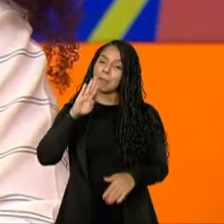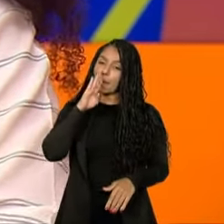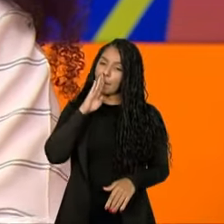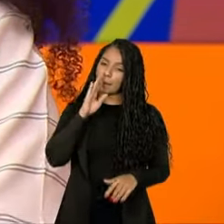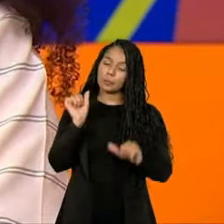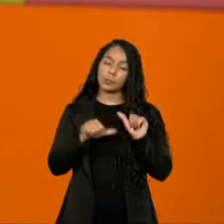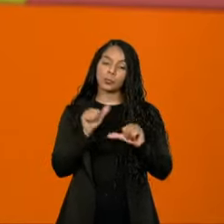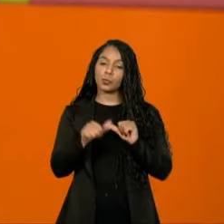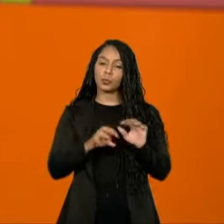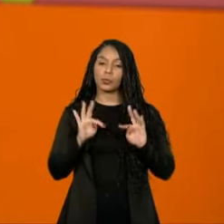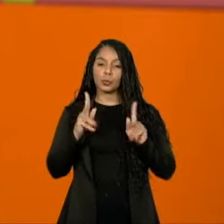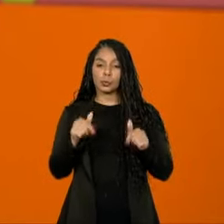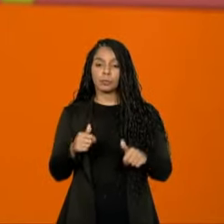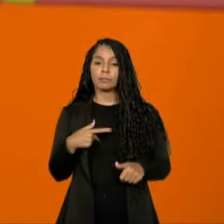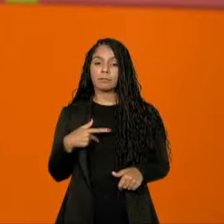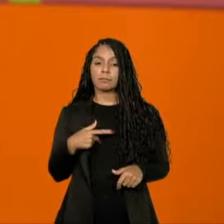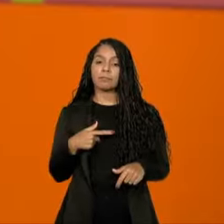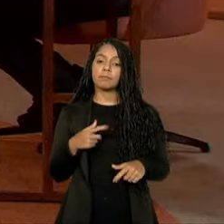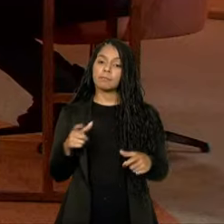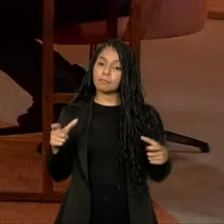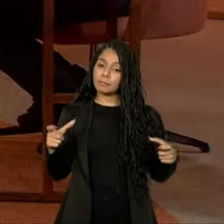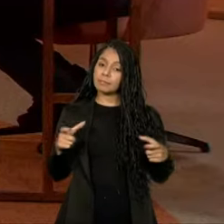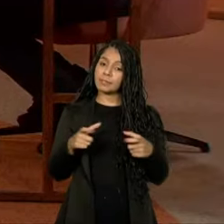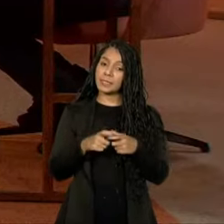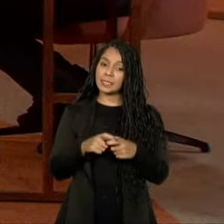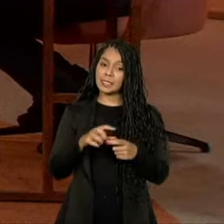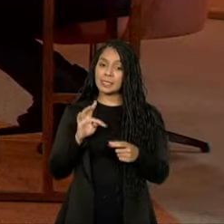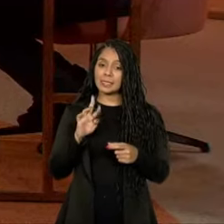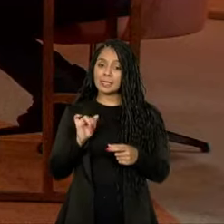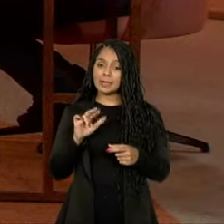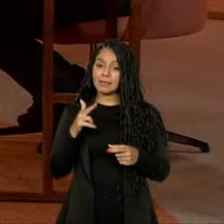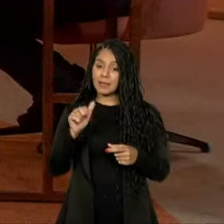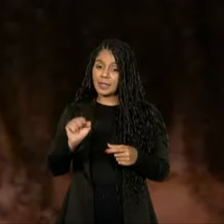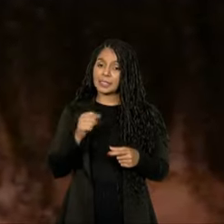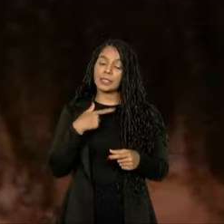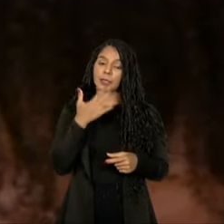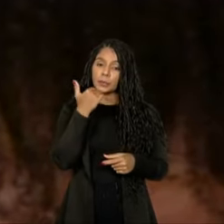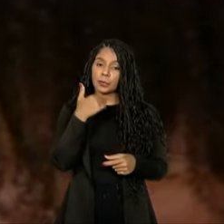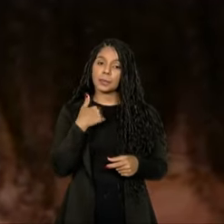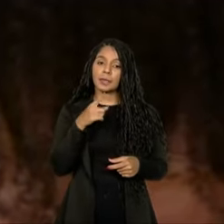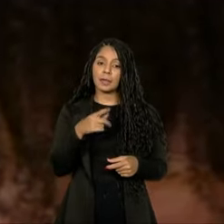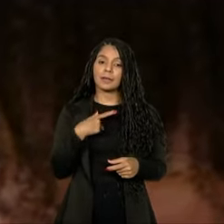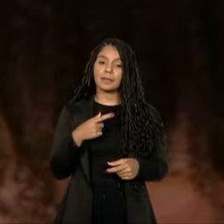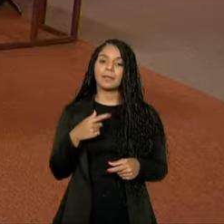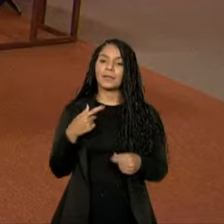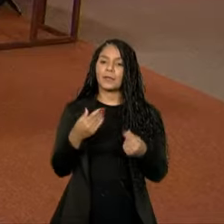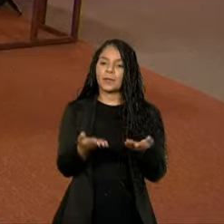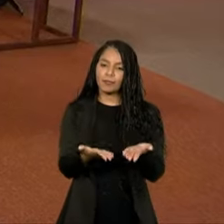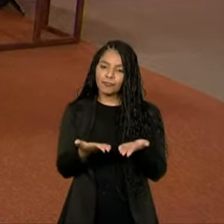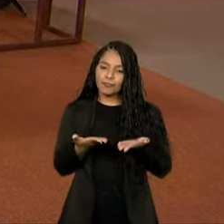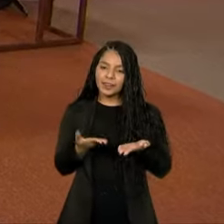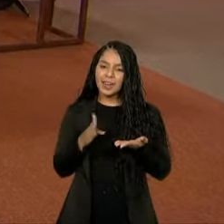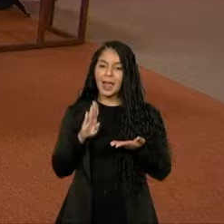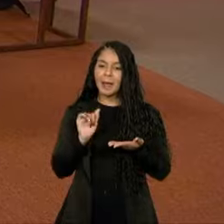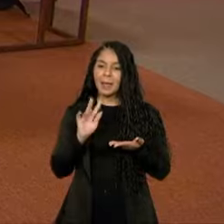as travessas. Diminui, não é? Travessas menores. As travessas. Aliás, eu soube que você queimou o dedo recentemente. Eu fui tirar o bacalhau.